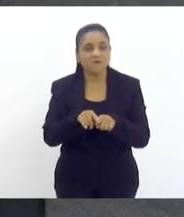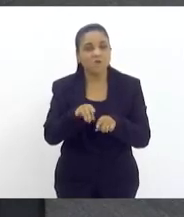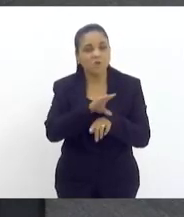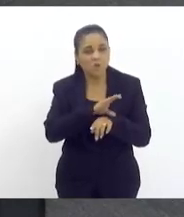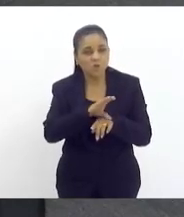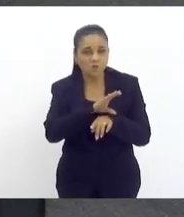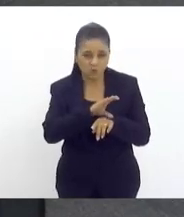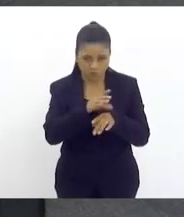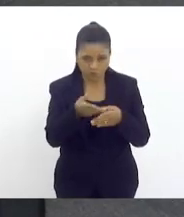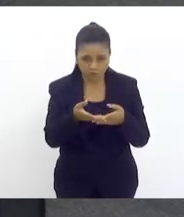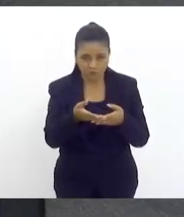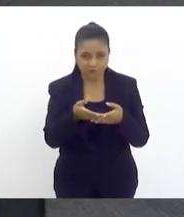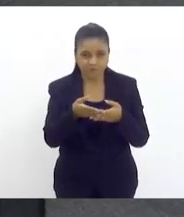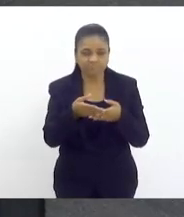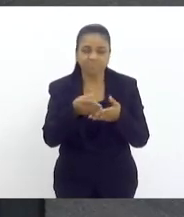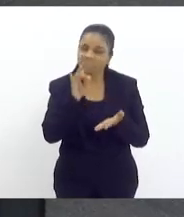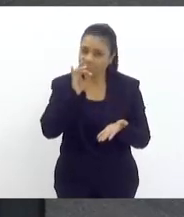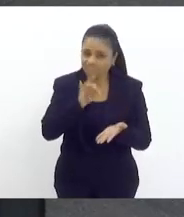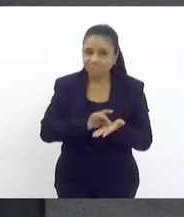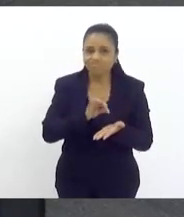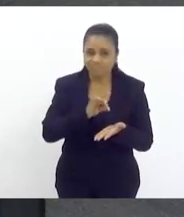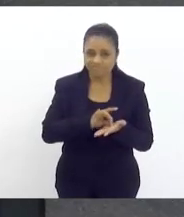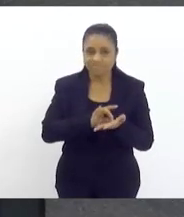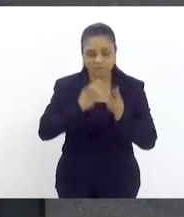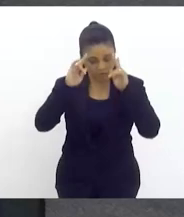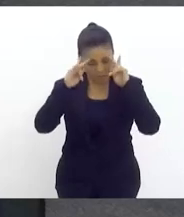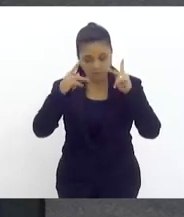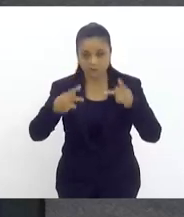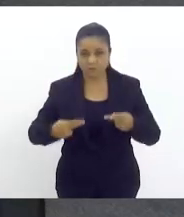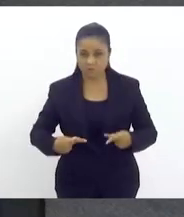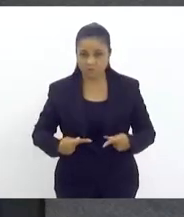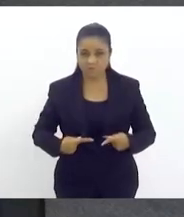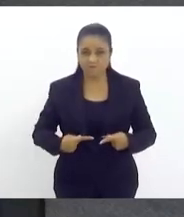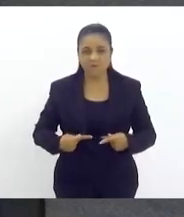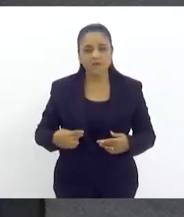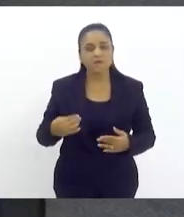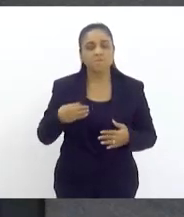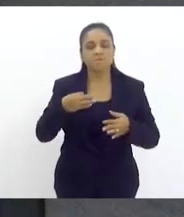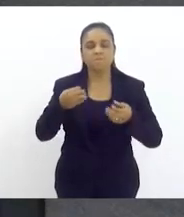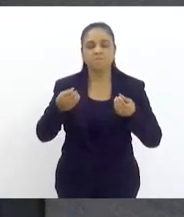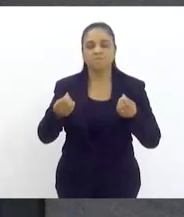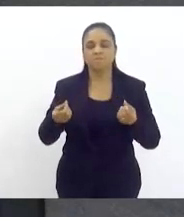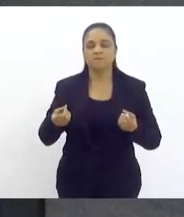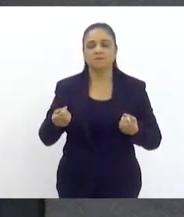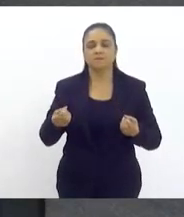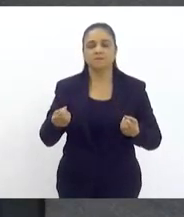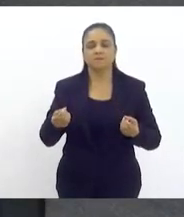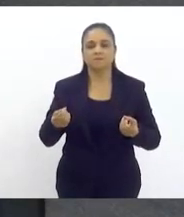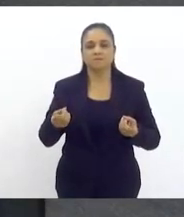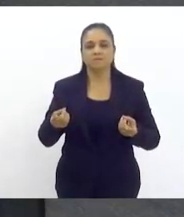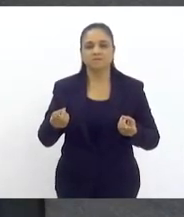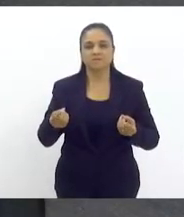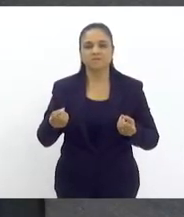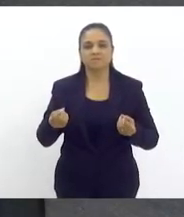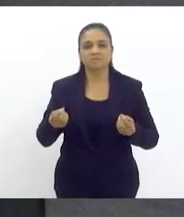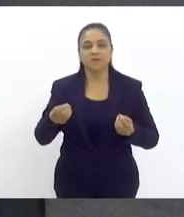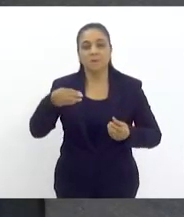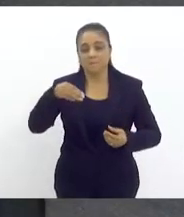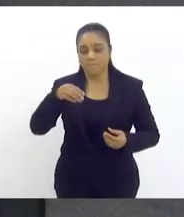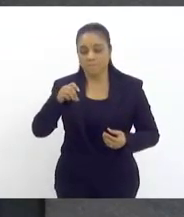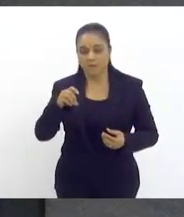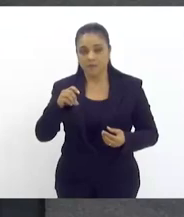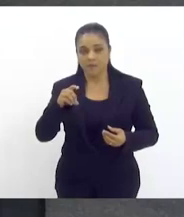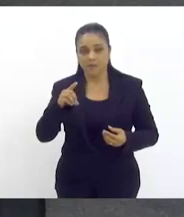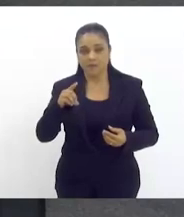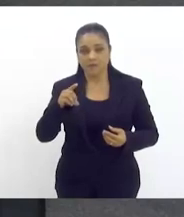realmente, para o ser humano, a meditação ela ajuda muito, né? Porque foca